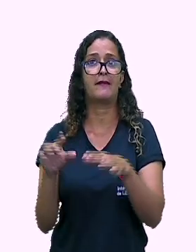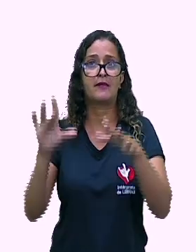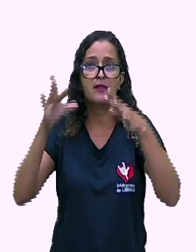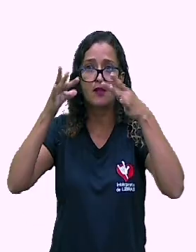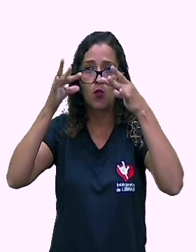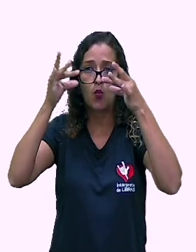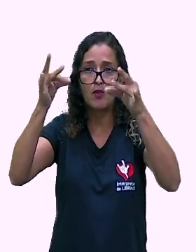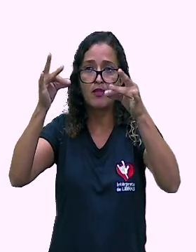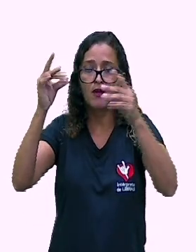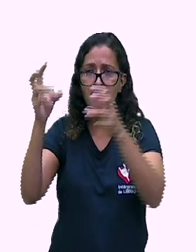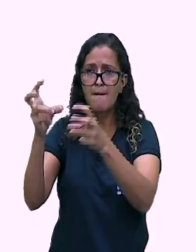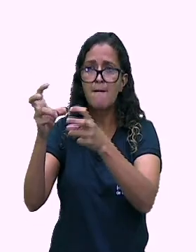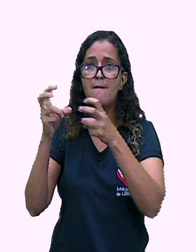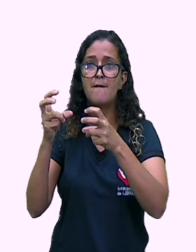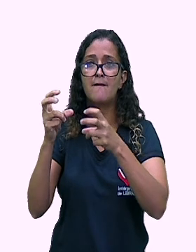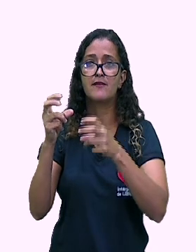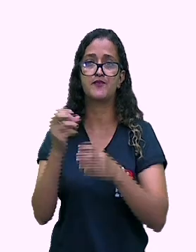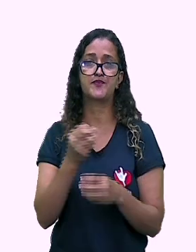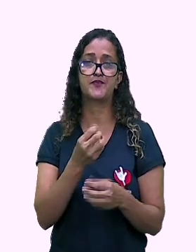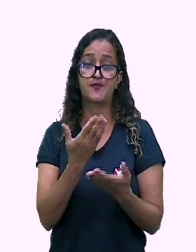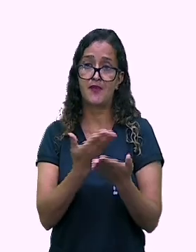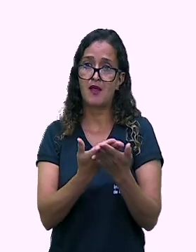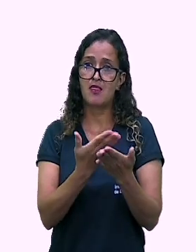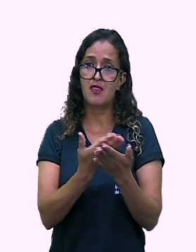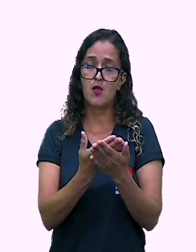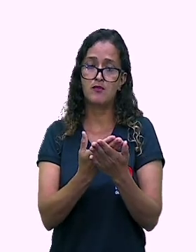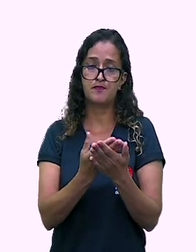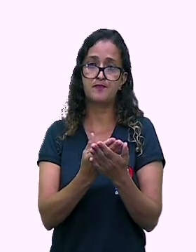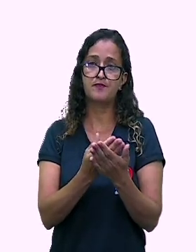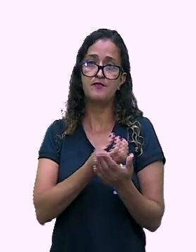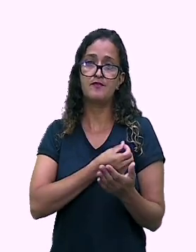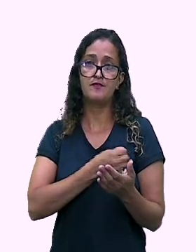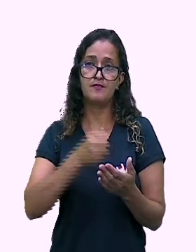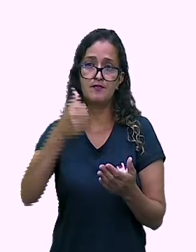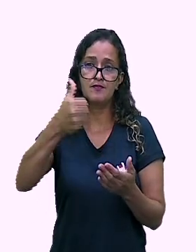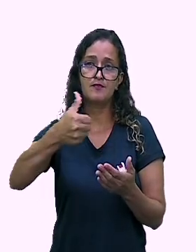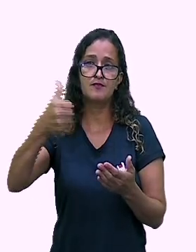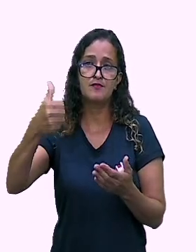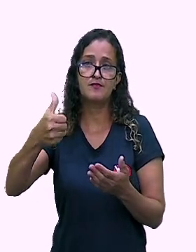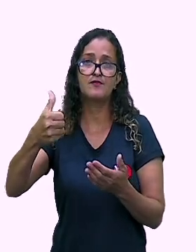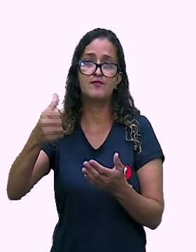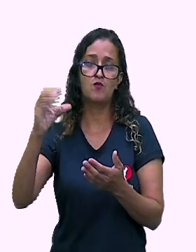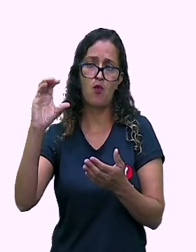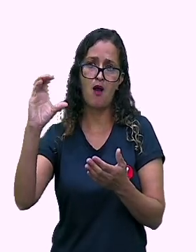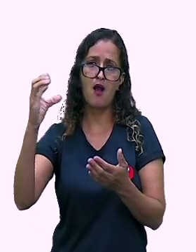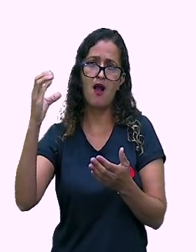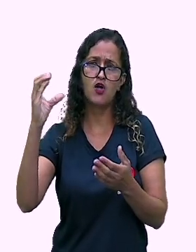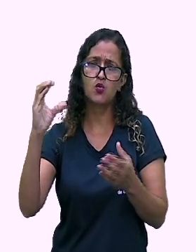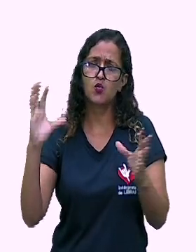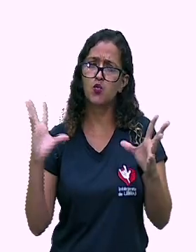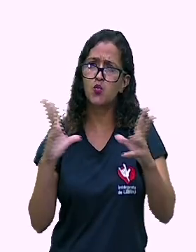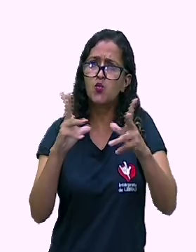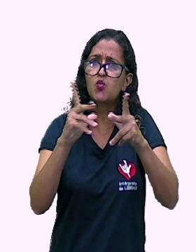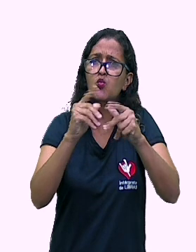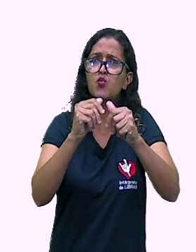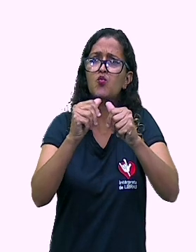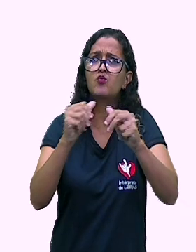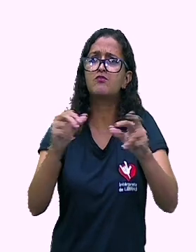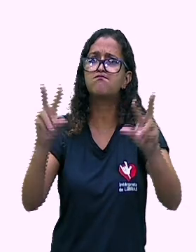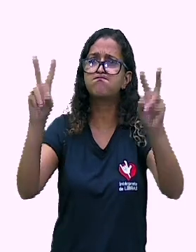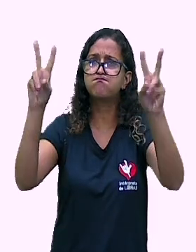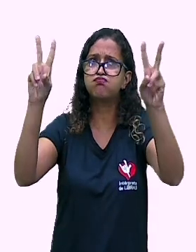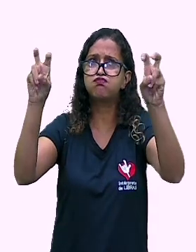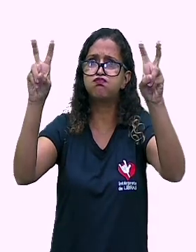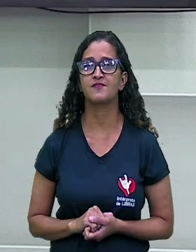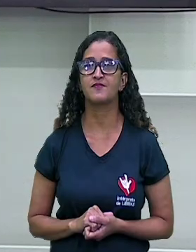estudante, a aula de número 11 de ciências é toda sobre o tema reciclagem